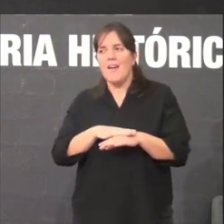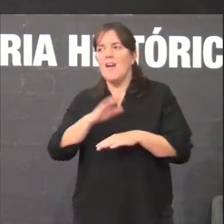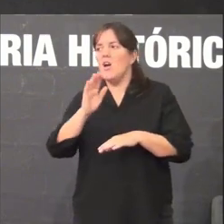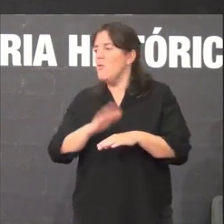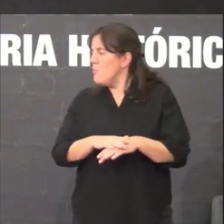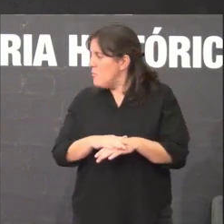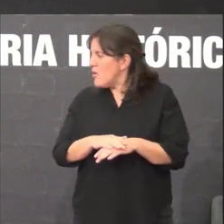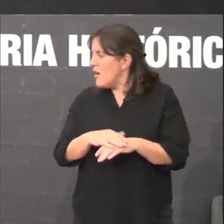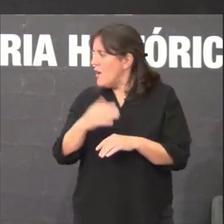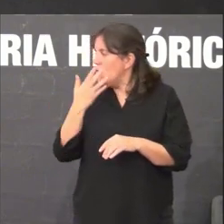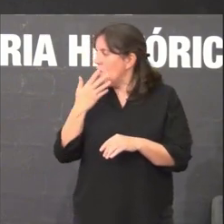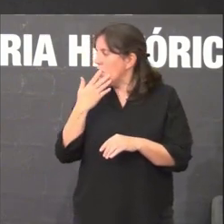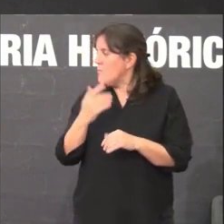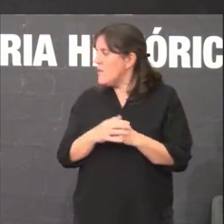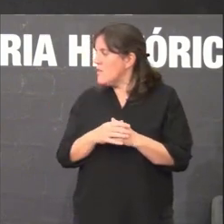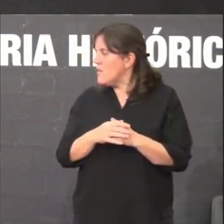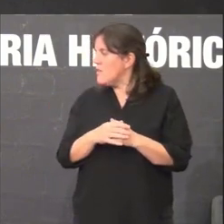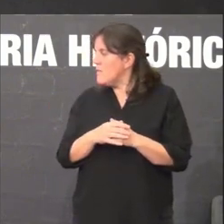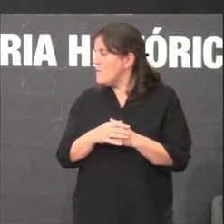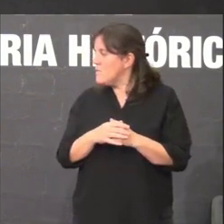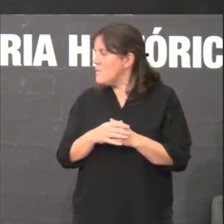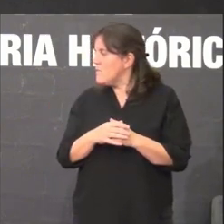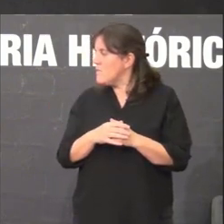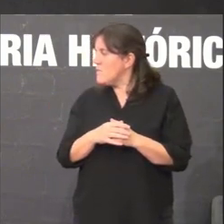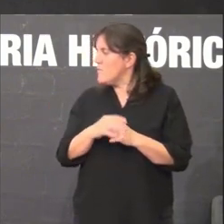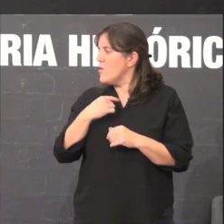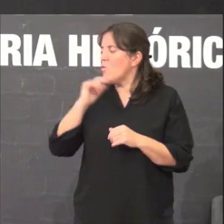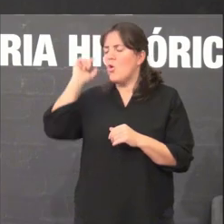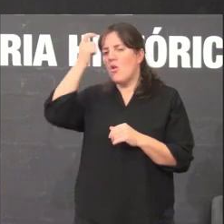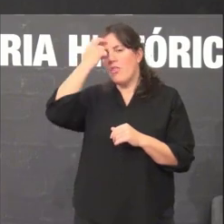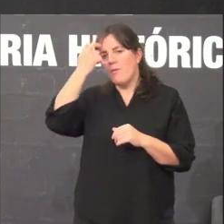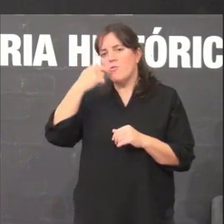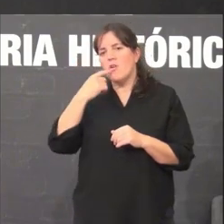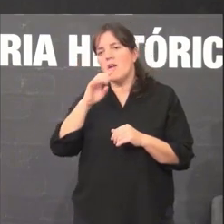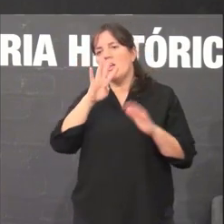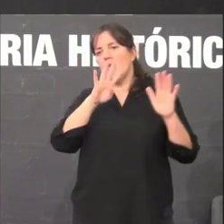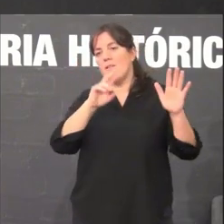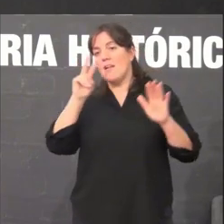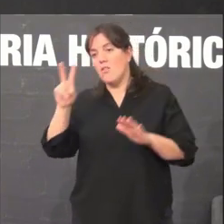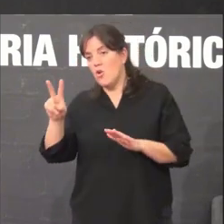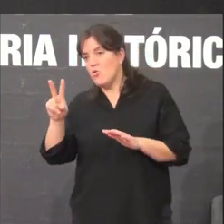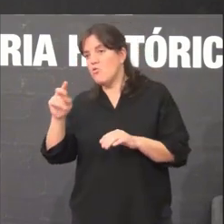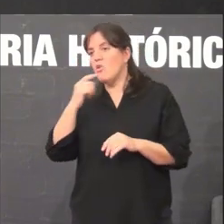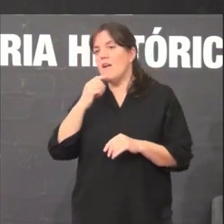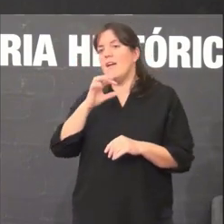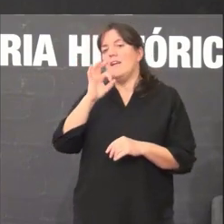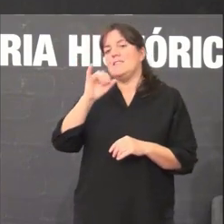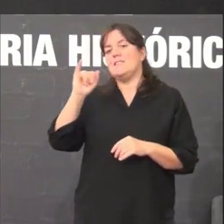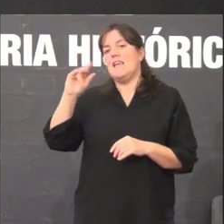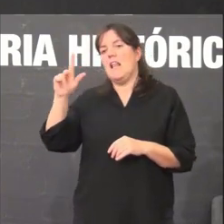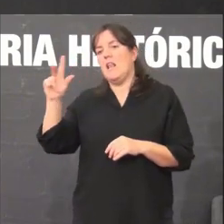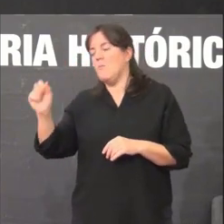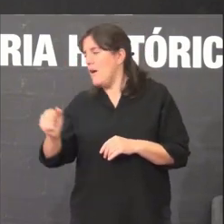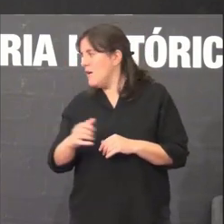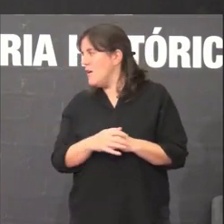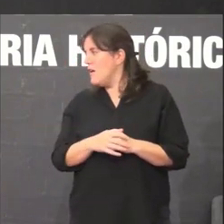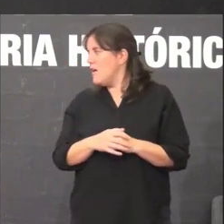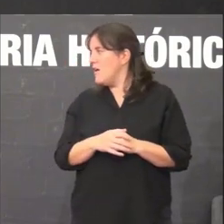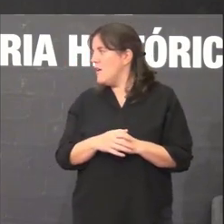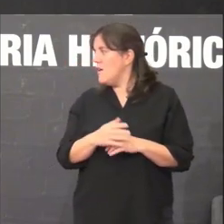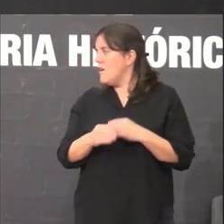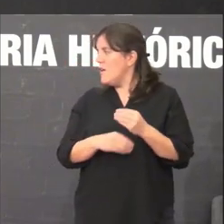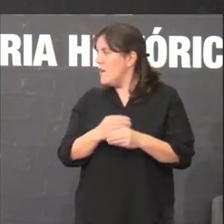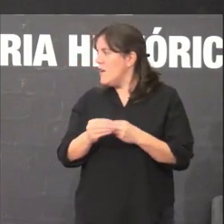um acontecimento marcante. A concessão em 1992 pelo governo de Cavaco Silva de pensões